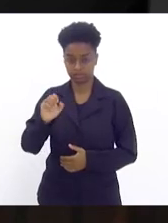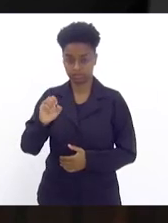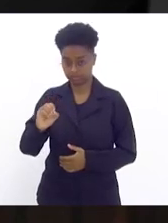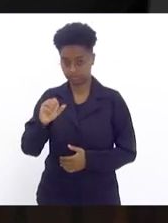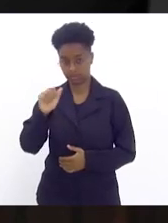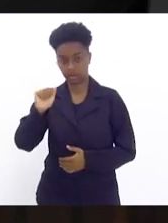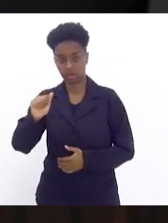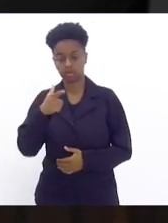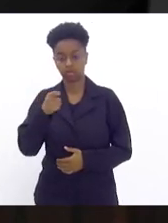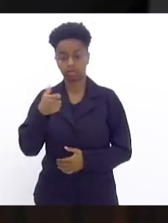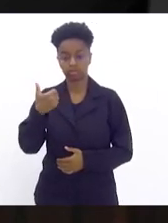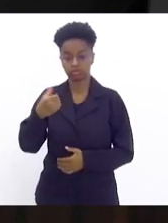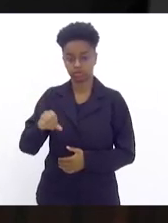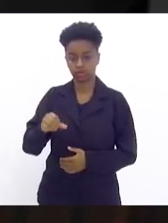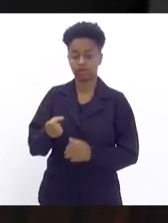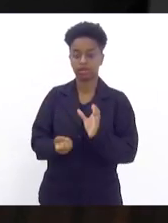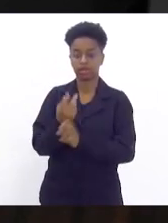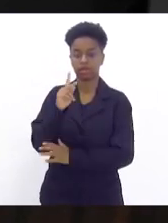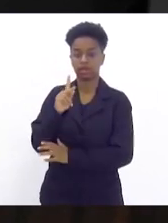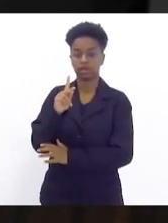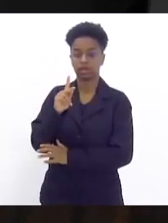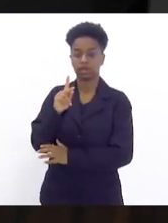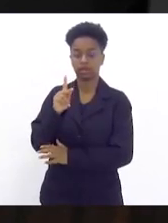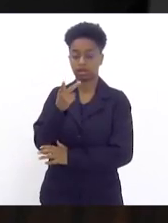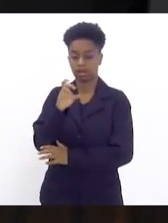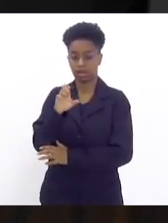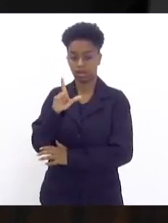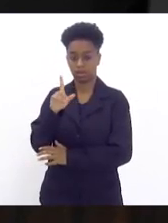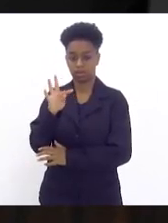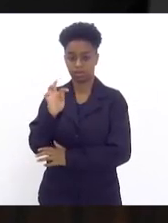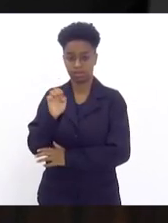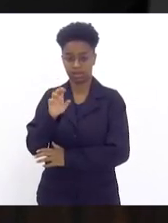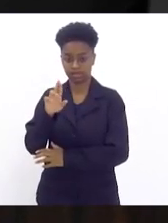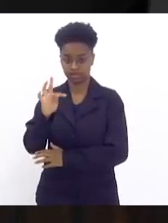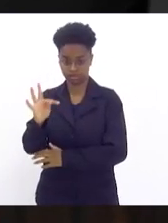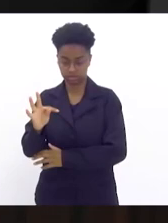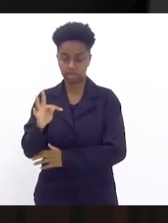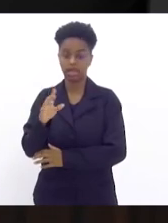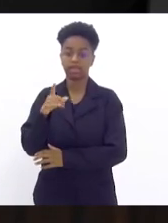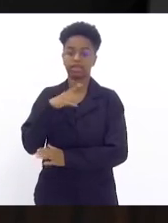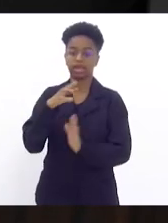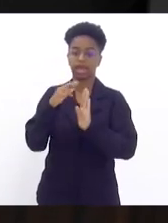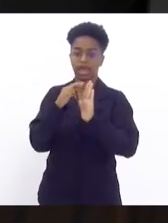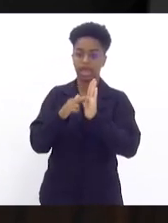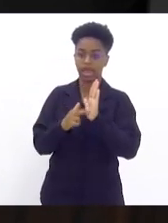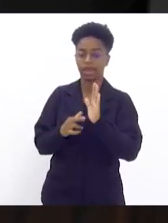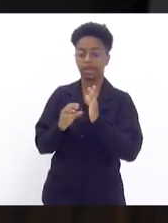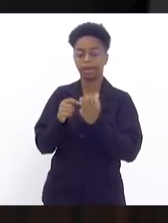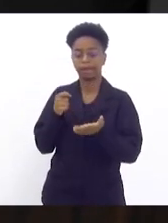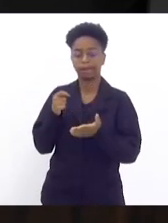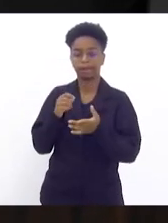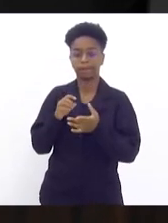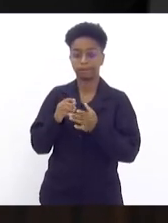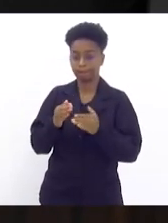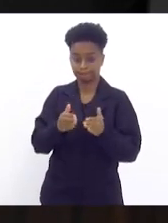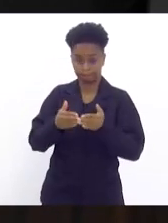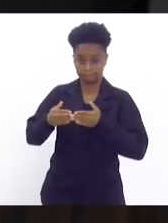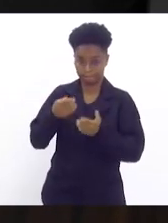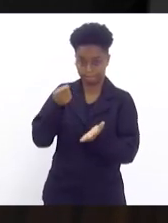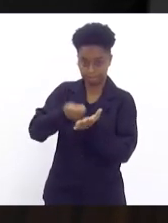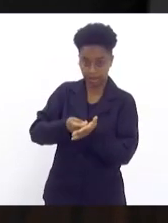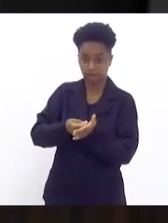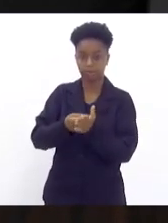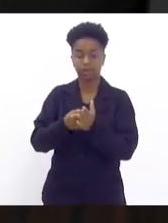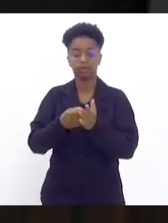de autoria Deputado Helbert Rezende que está envelhece normas para isenção de pagamento do acréscimo na tarifa modal nas